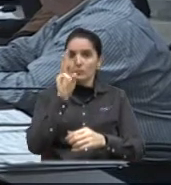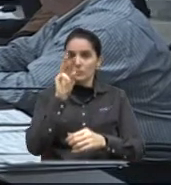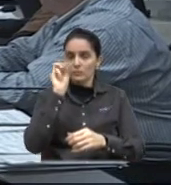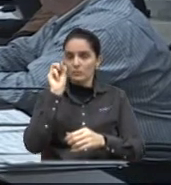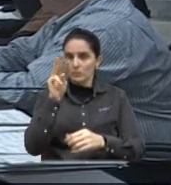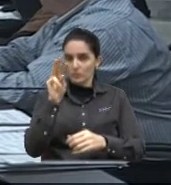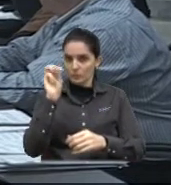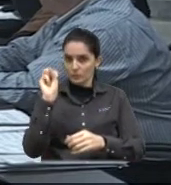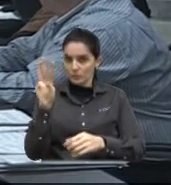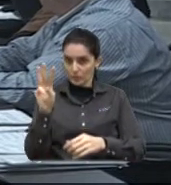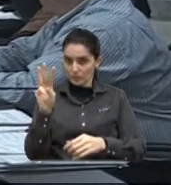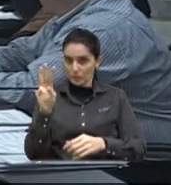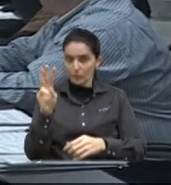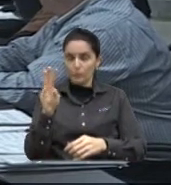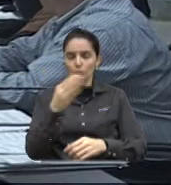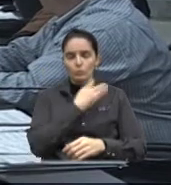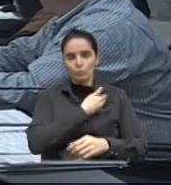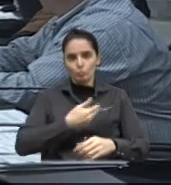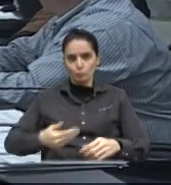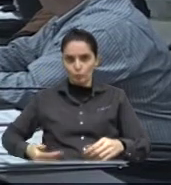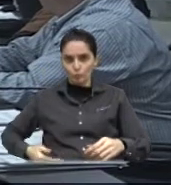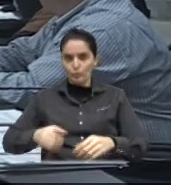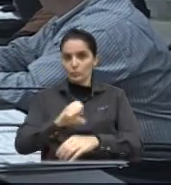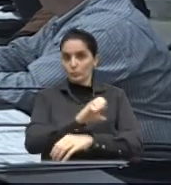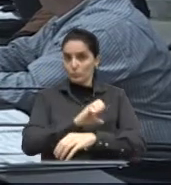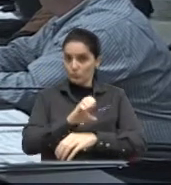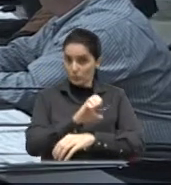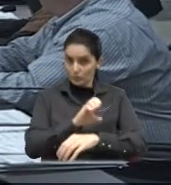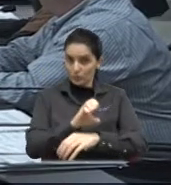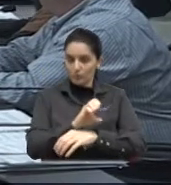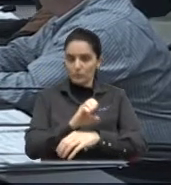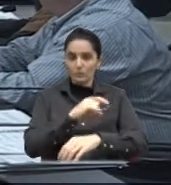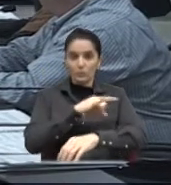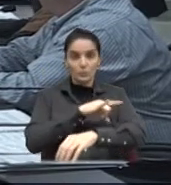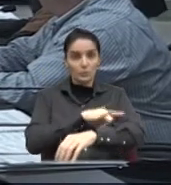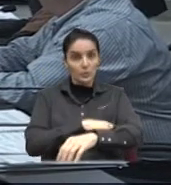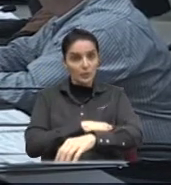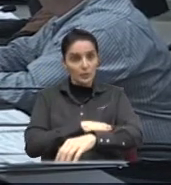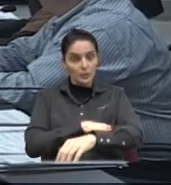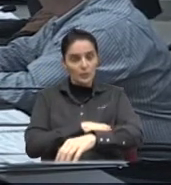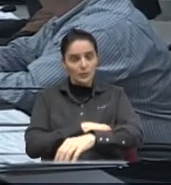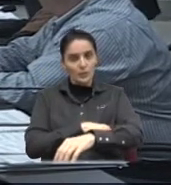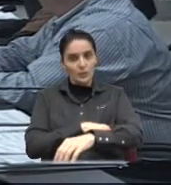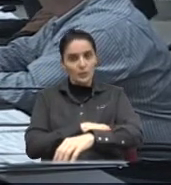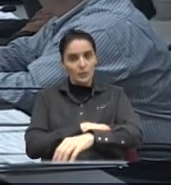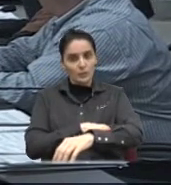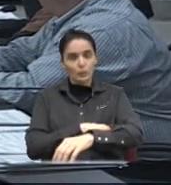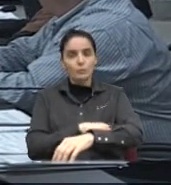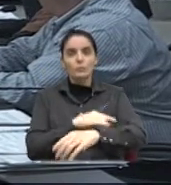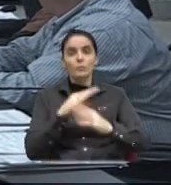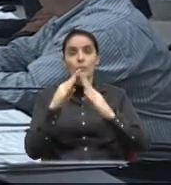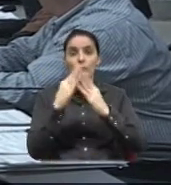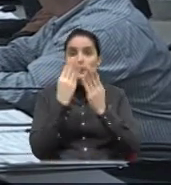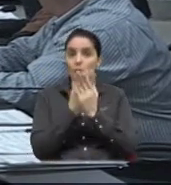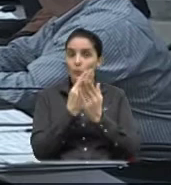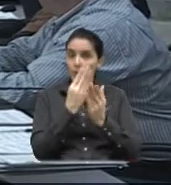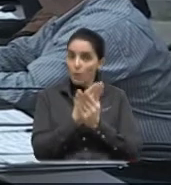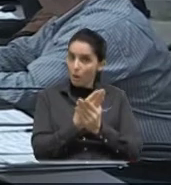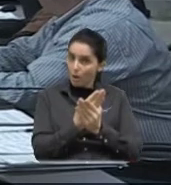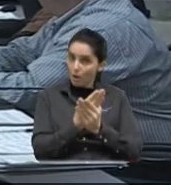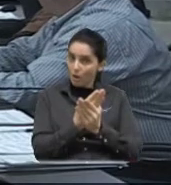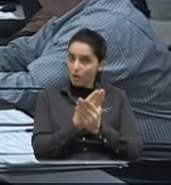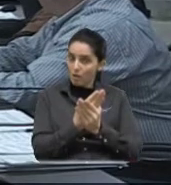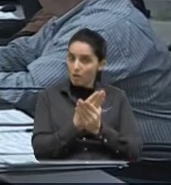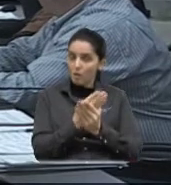do governo do estado que os banheiros da escola da rede devem ser usados de acordo com a identidade de